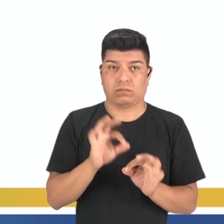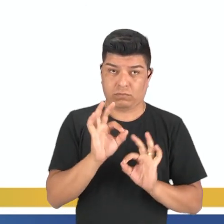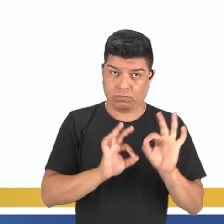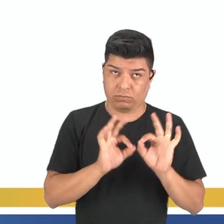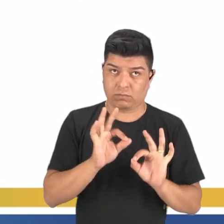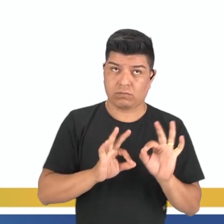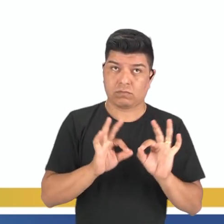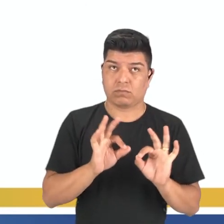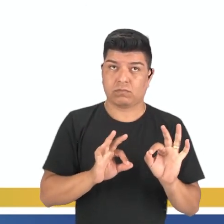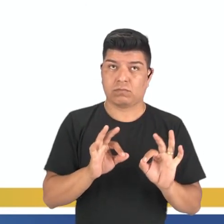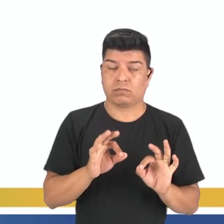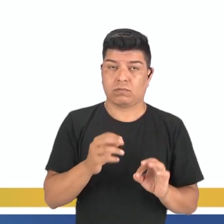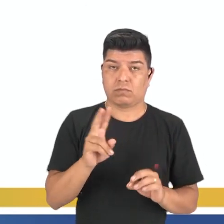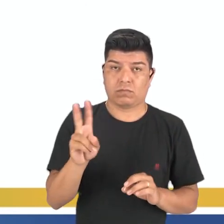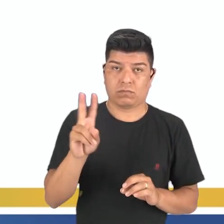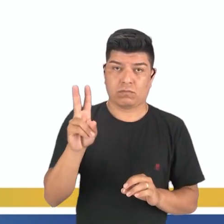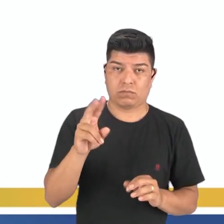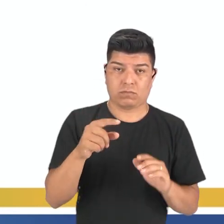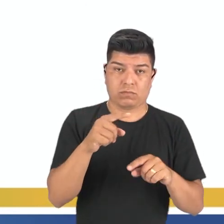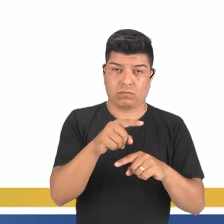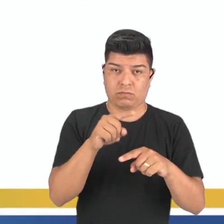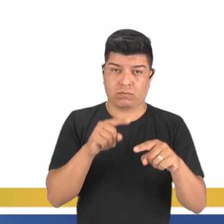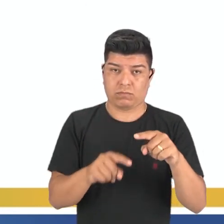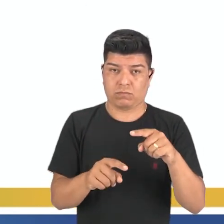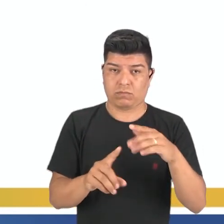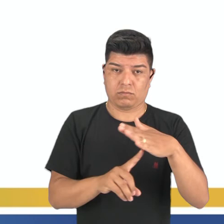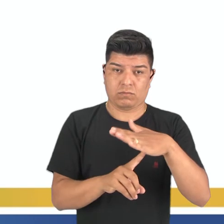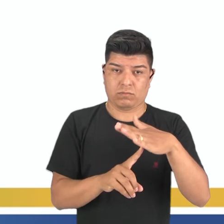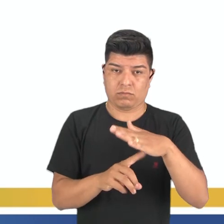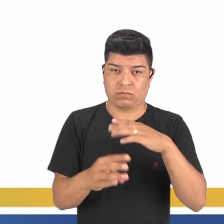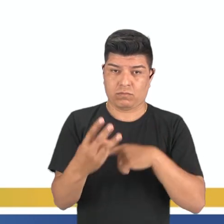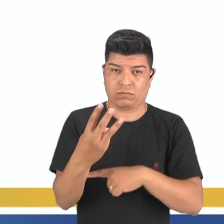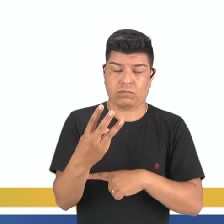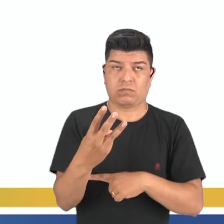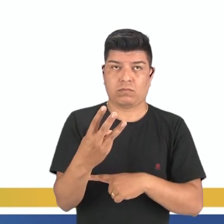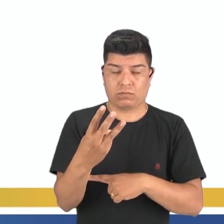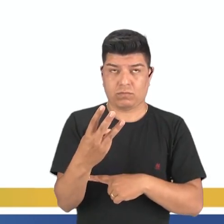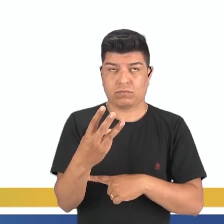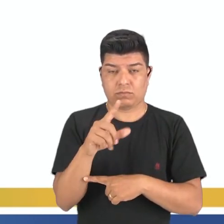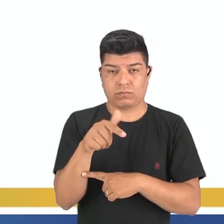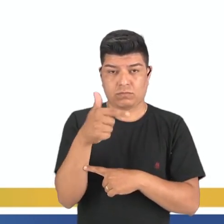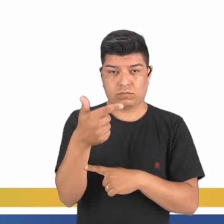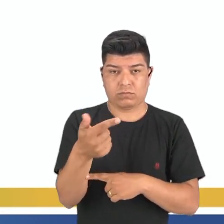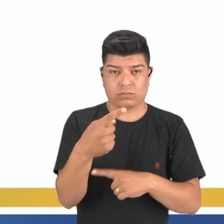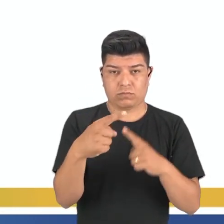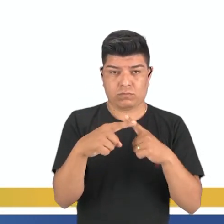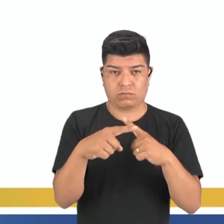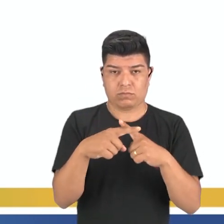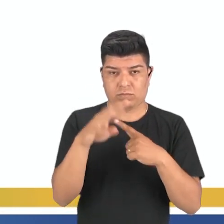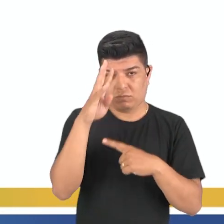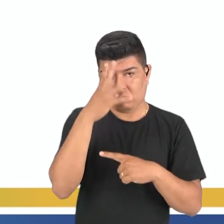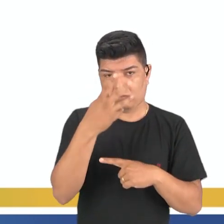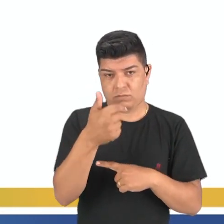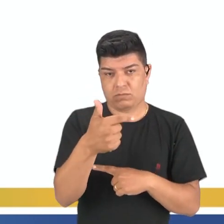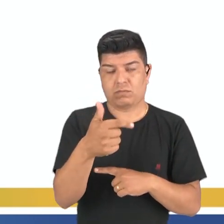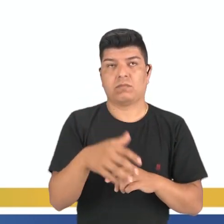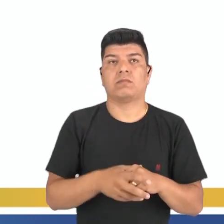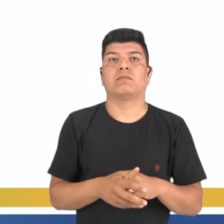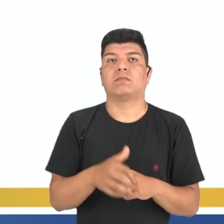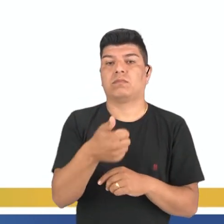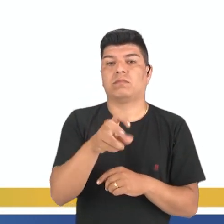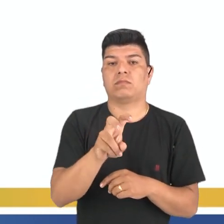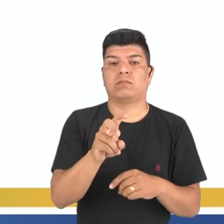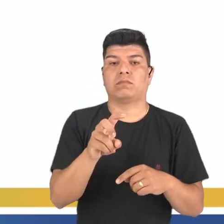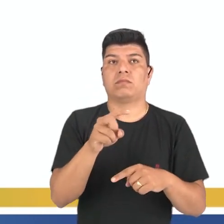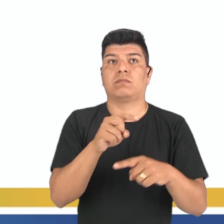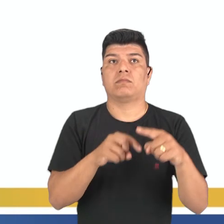processo. Pego este valor, divido pelo denominador 3 e depois multiplico o resultado por 2. Então, vamos lá. Ó.